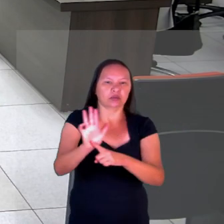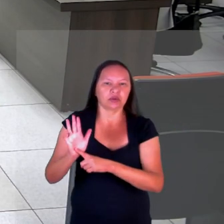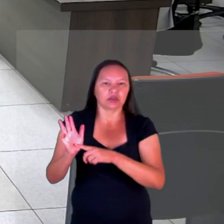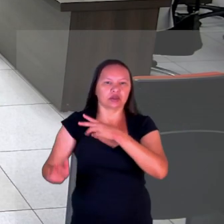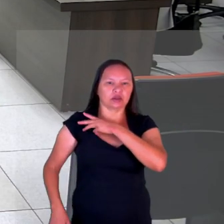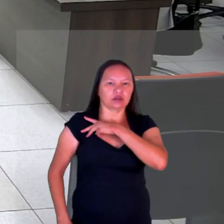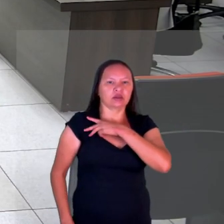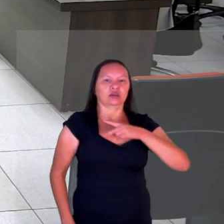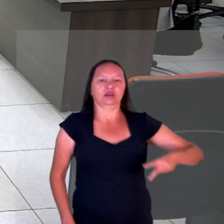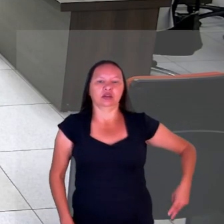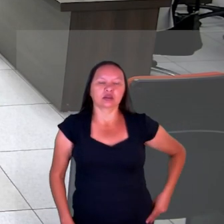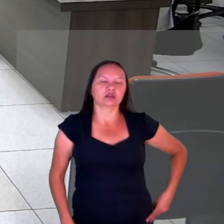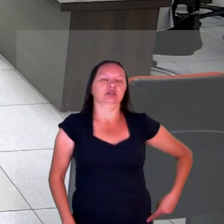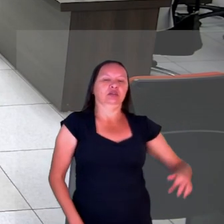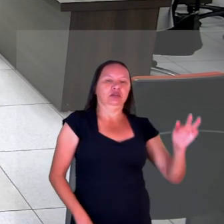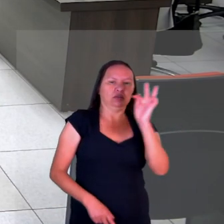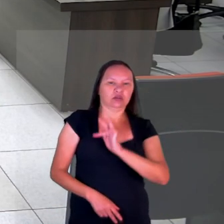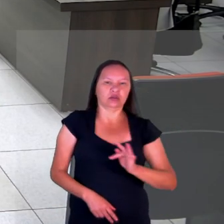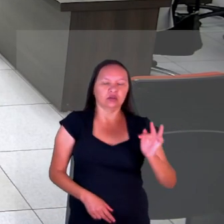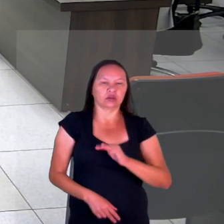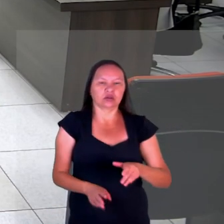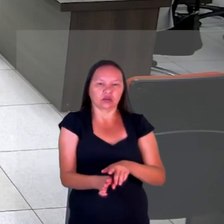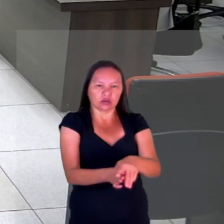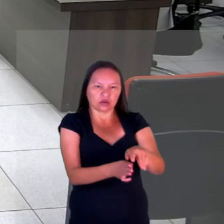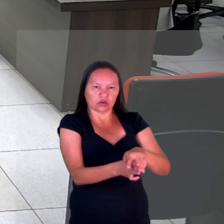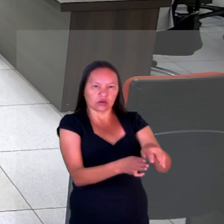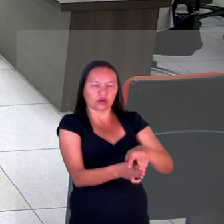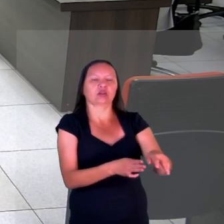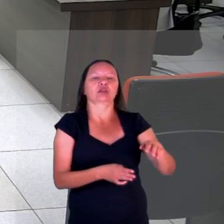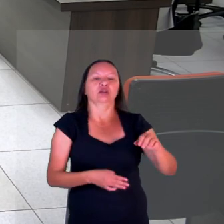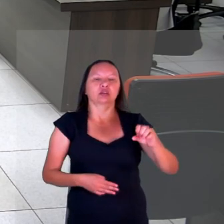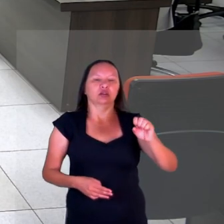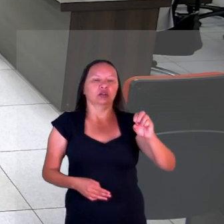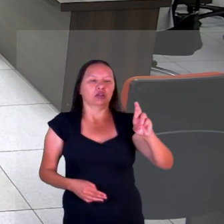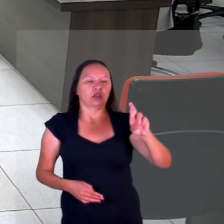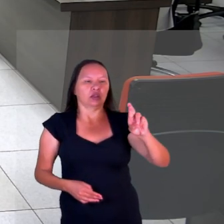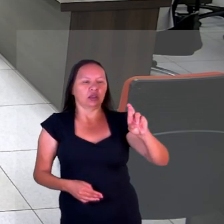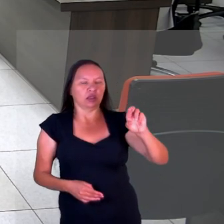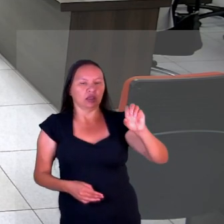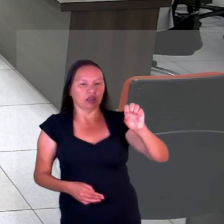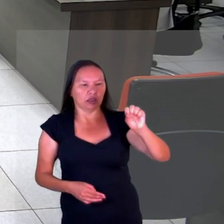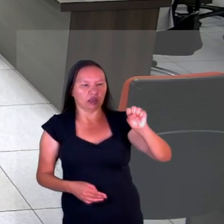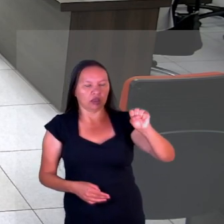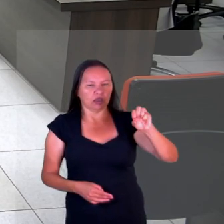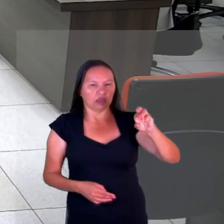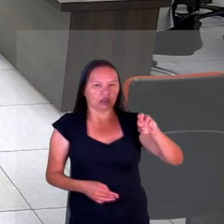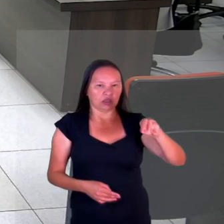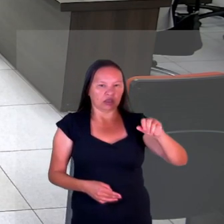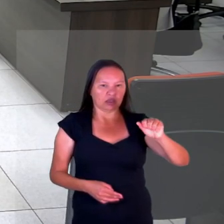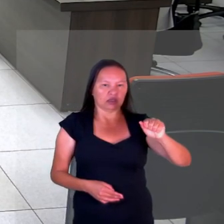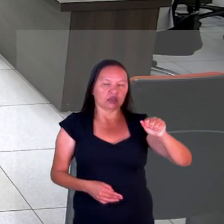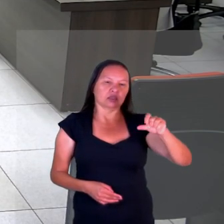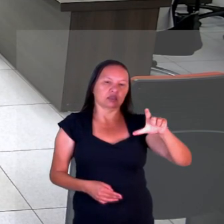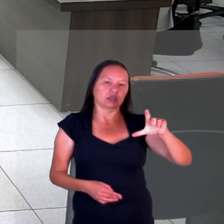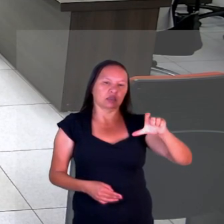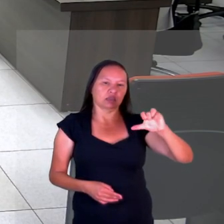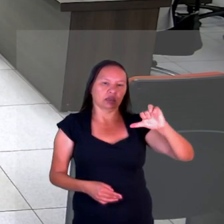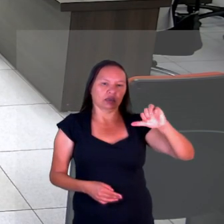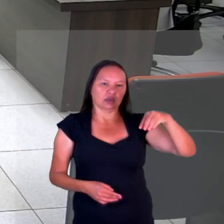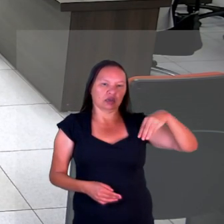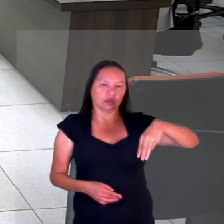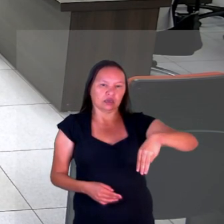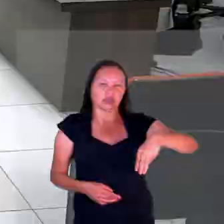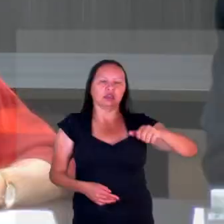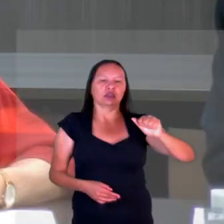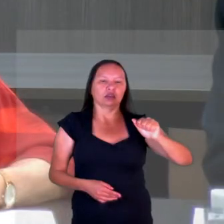defesa dos direitos fundamentais o conselheiro Rinaldo Reis Lima que por um outro compromisso também de trabalho não